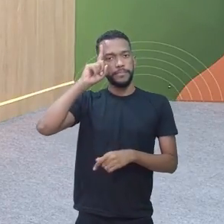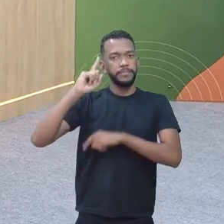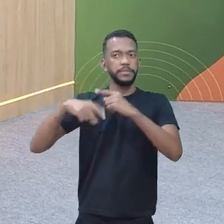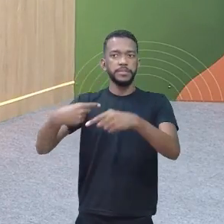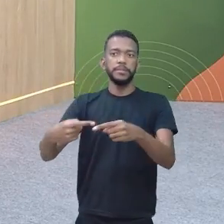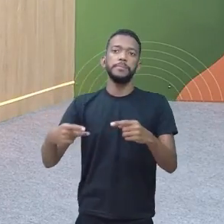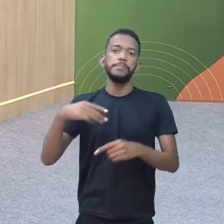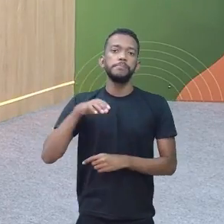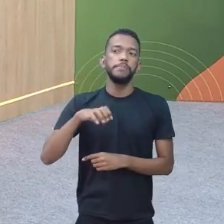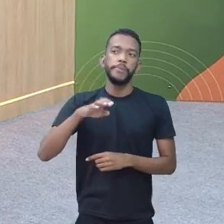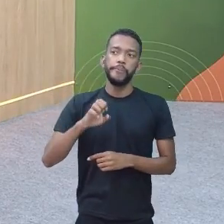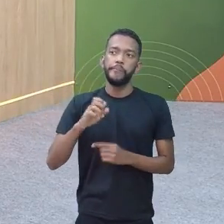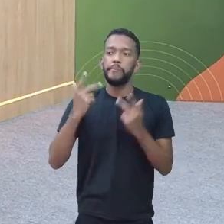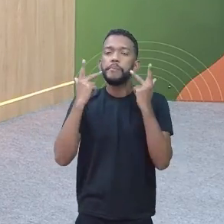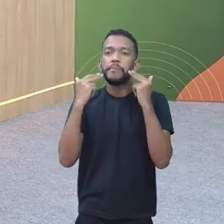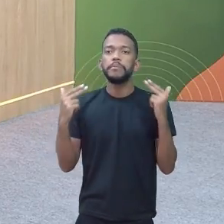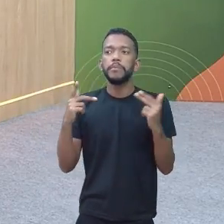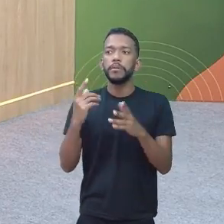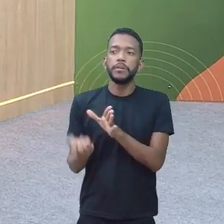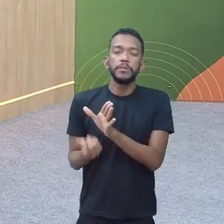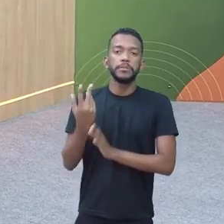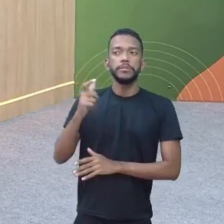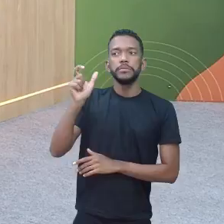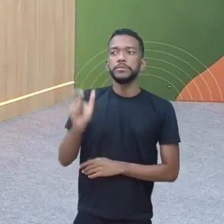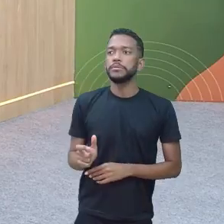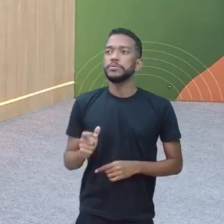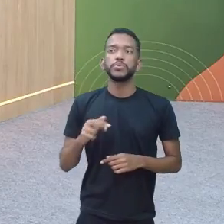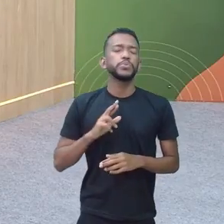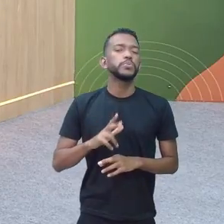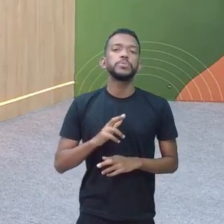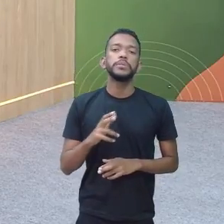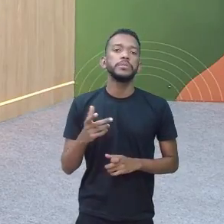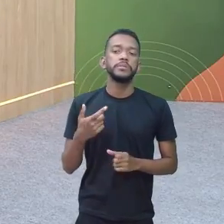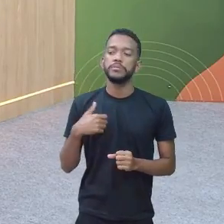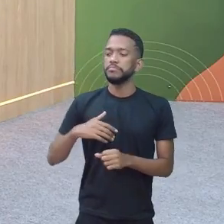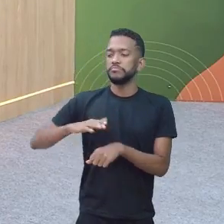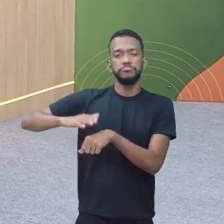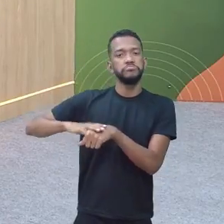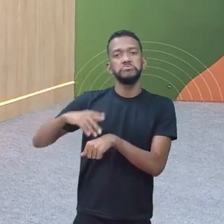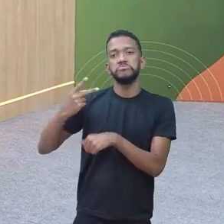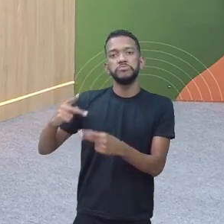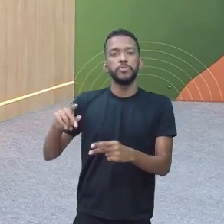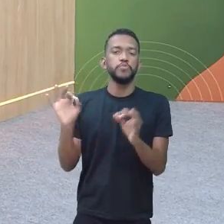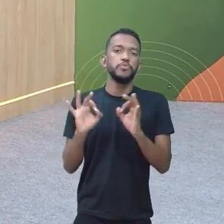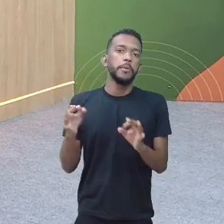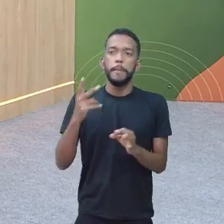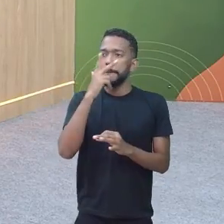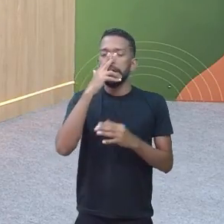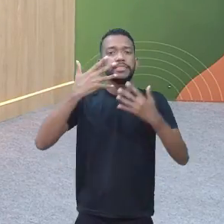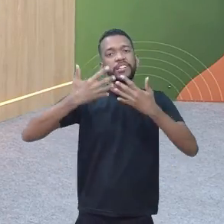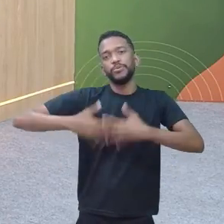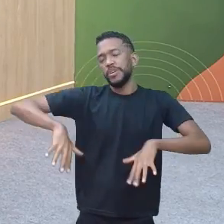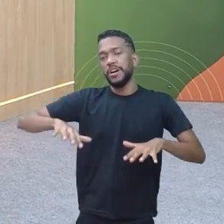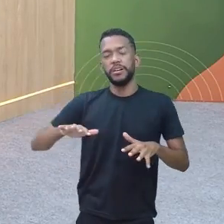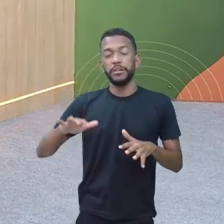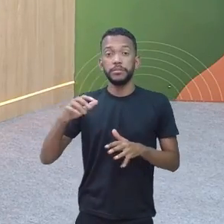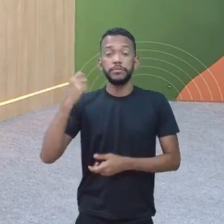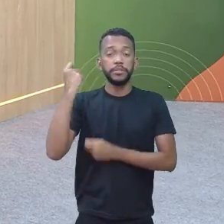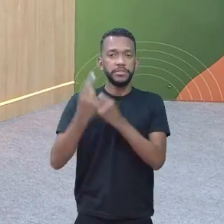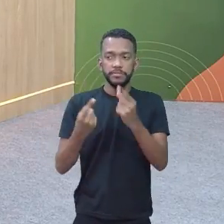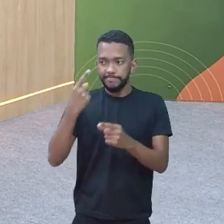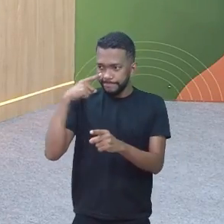meme normalmente é criado sem a intenção de ser feito, assim. Normalmente, quando a gente